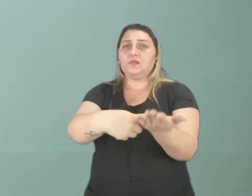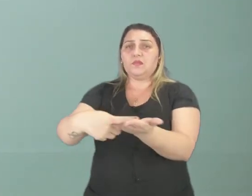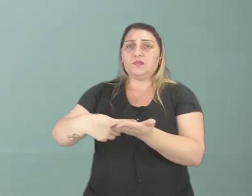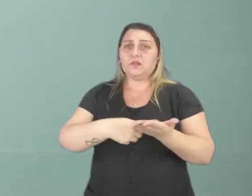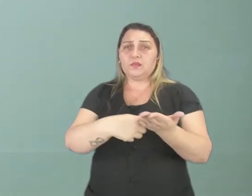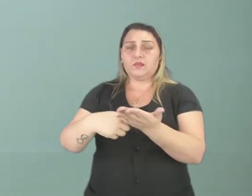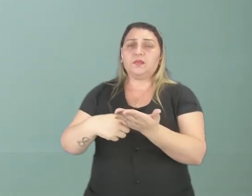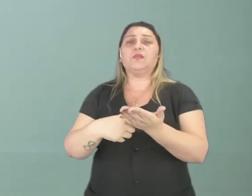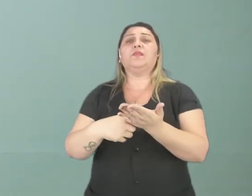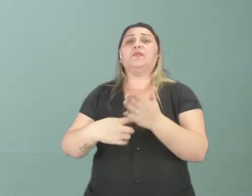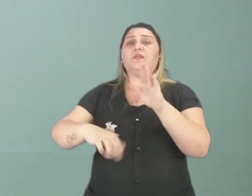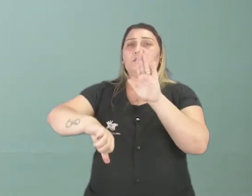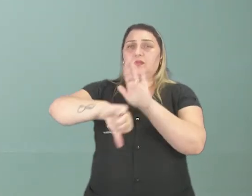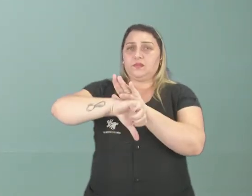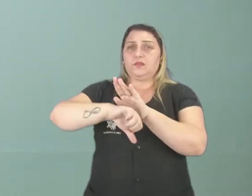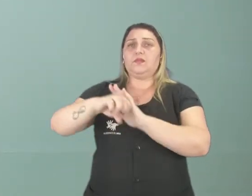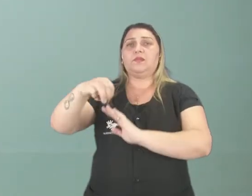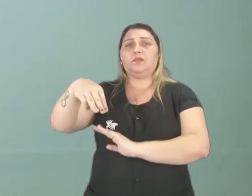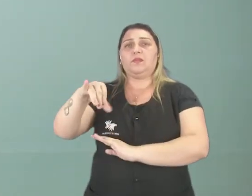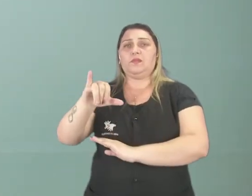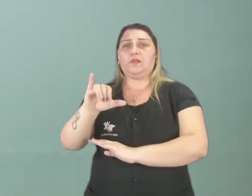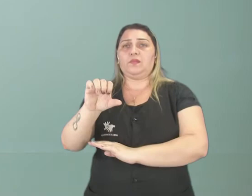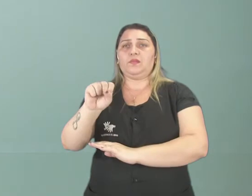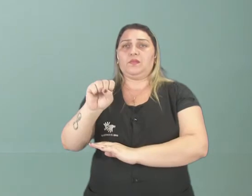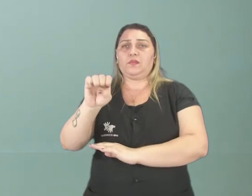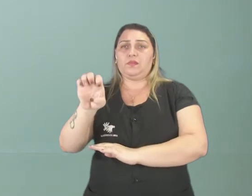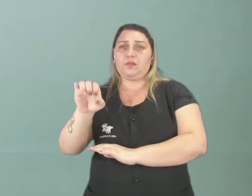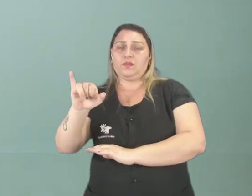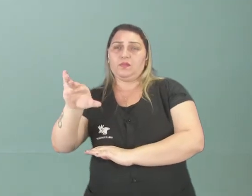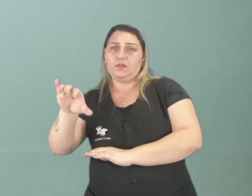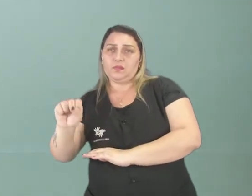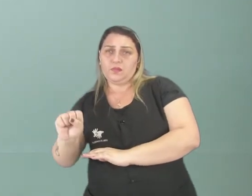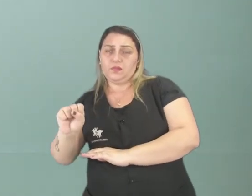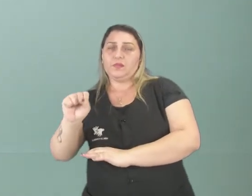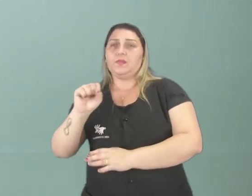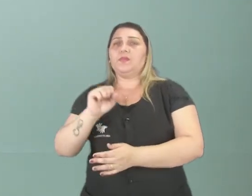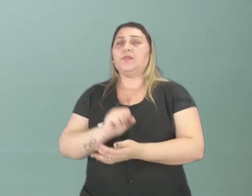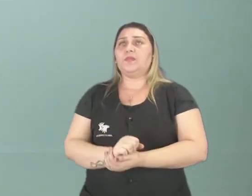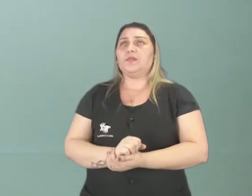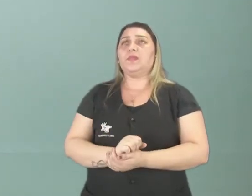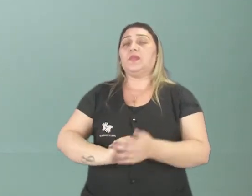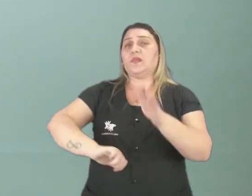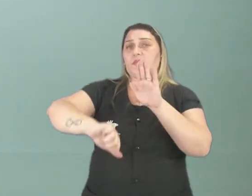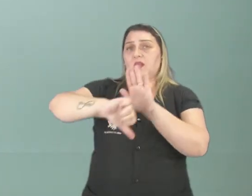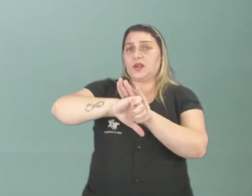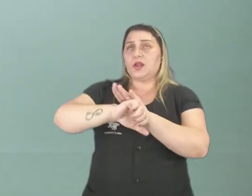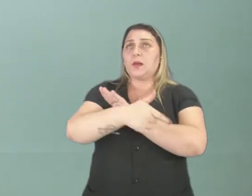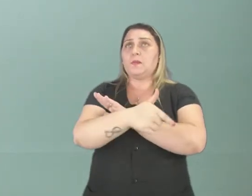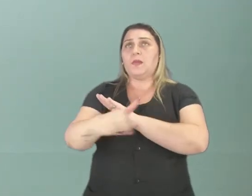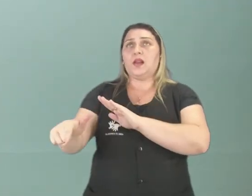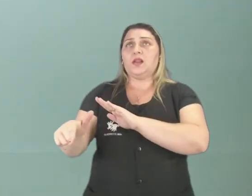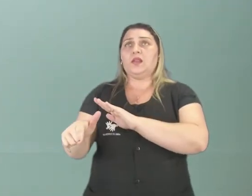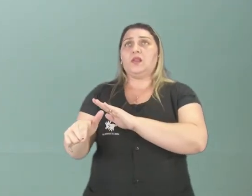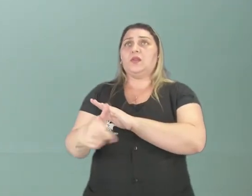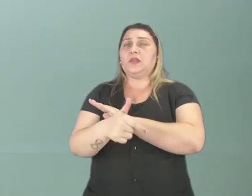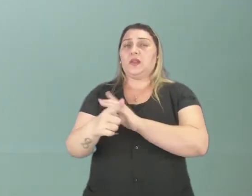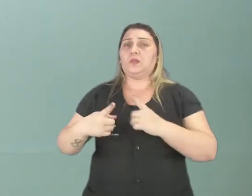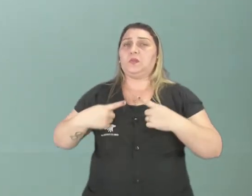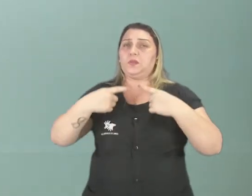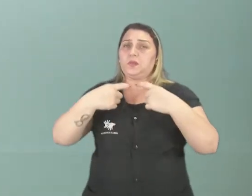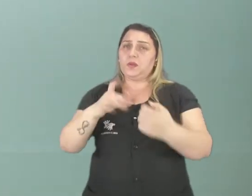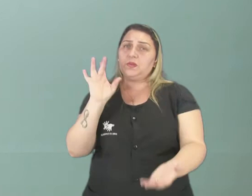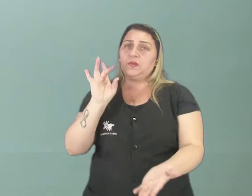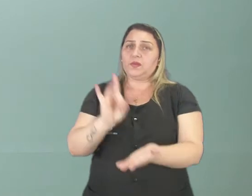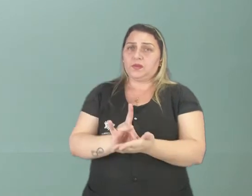e aí essa crise dos mísseis, ela de fato, ela foi uma crise, mas que não teve aí de fato essa guerra